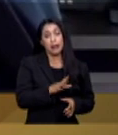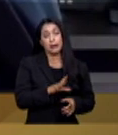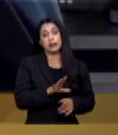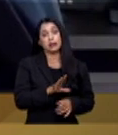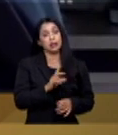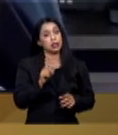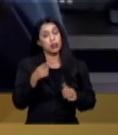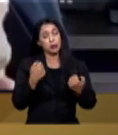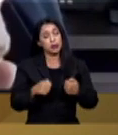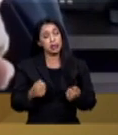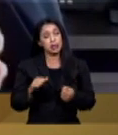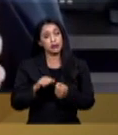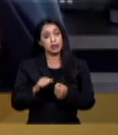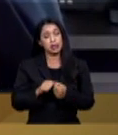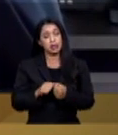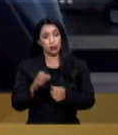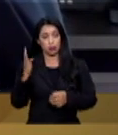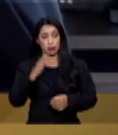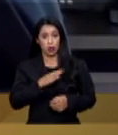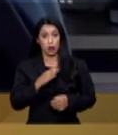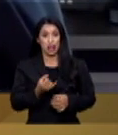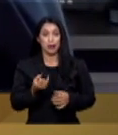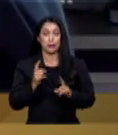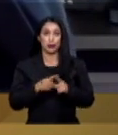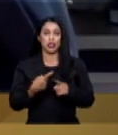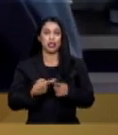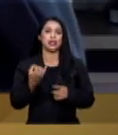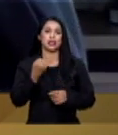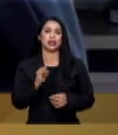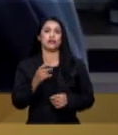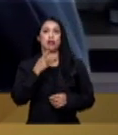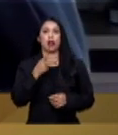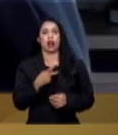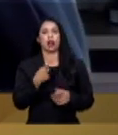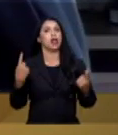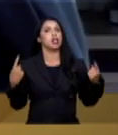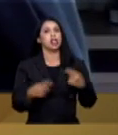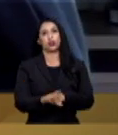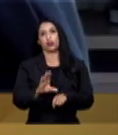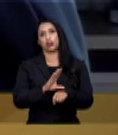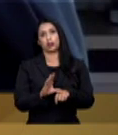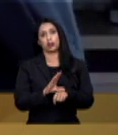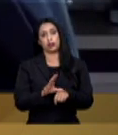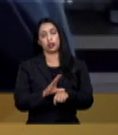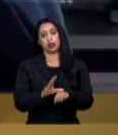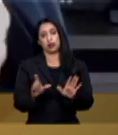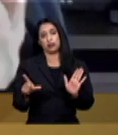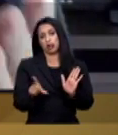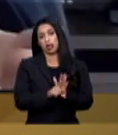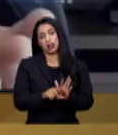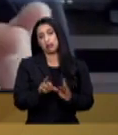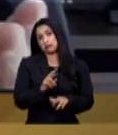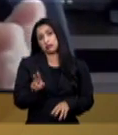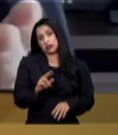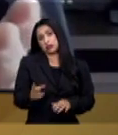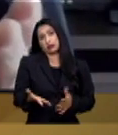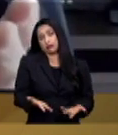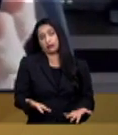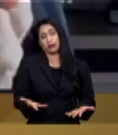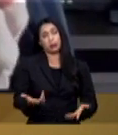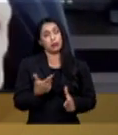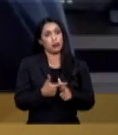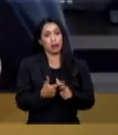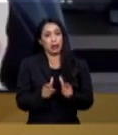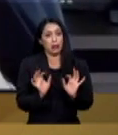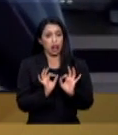quê? Se nós declararmos inconstitucional e ela já não estiver mais sendo aplicada, ótimo, não traz consequência